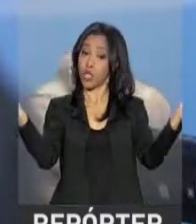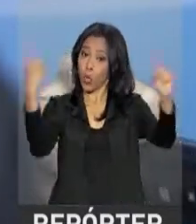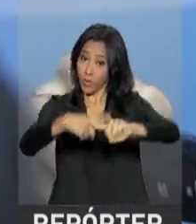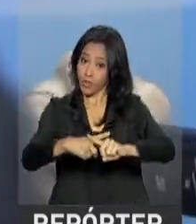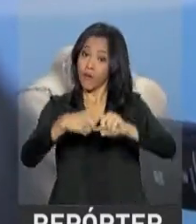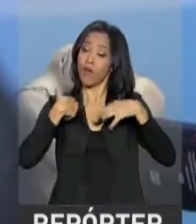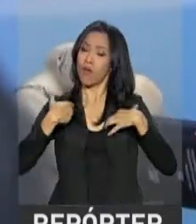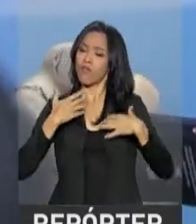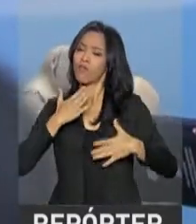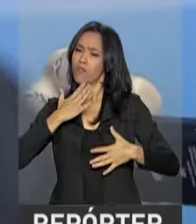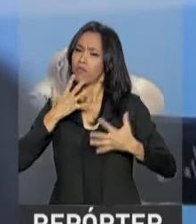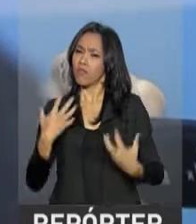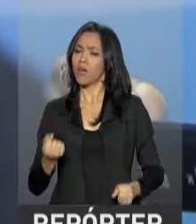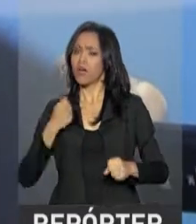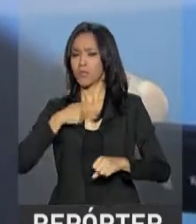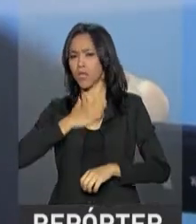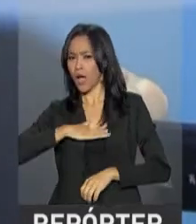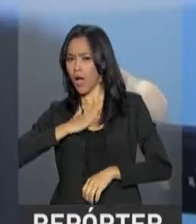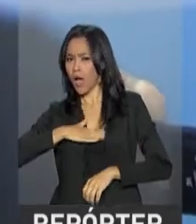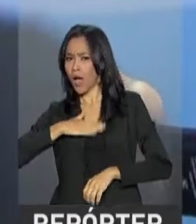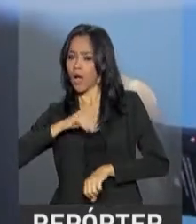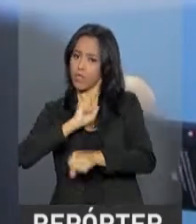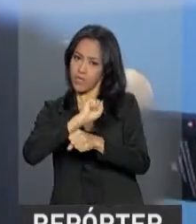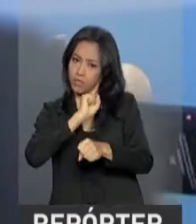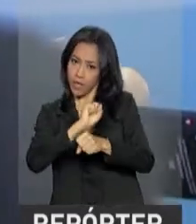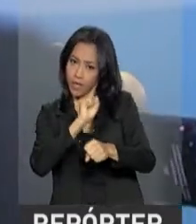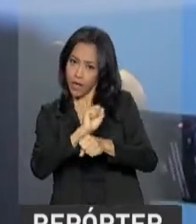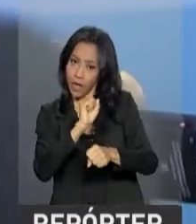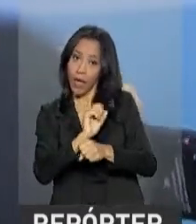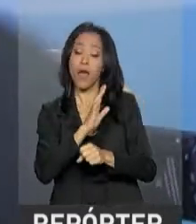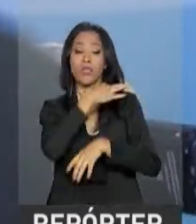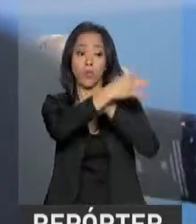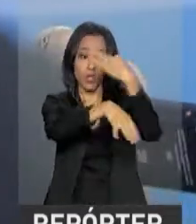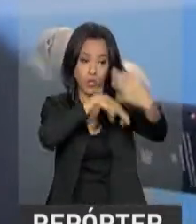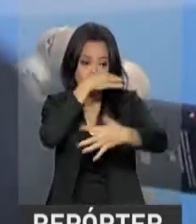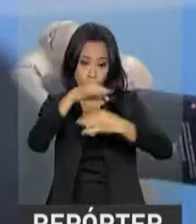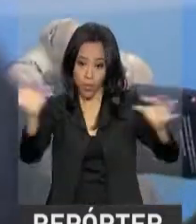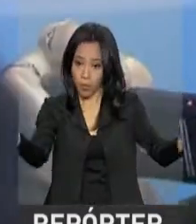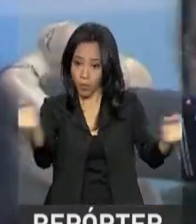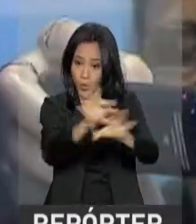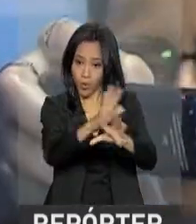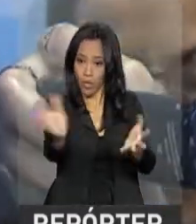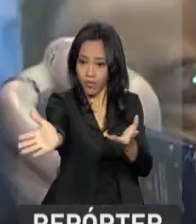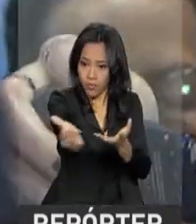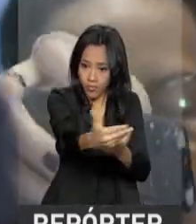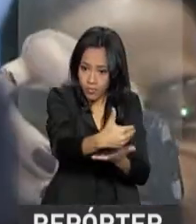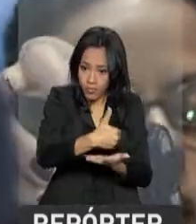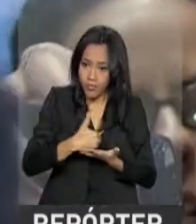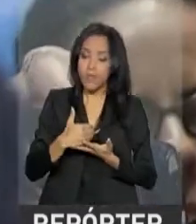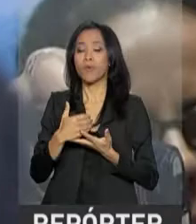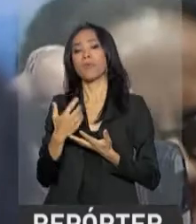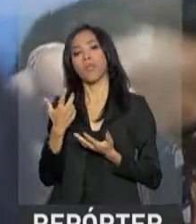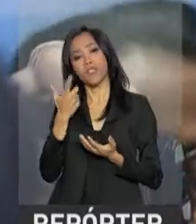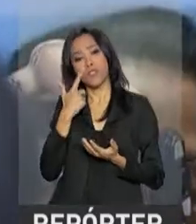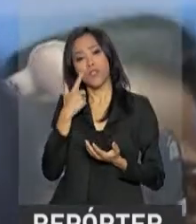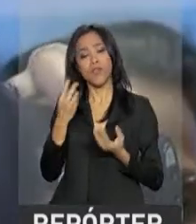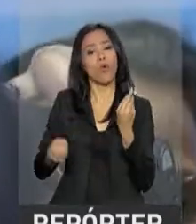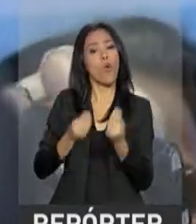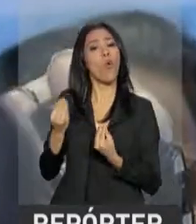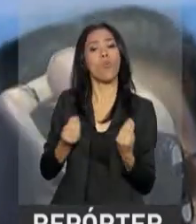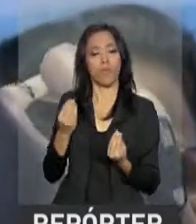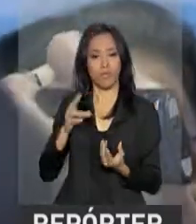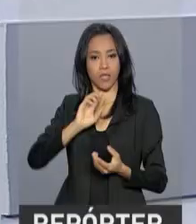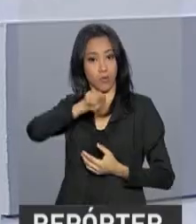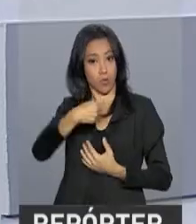com calma vamos contribuir pressa para essa consulta pública e do ma decisão sobre a atuação comercial da petrobras após o